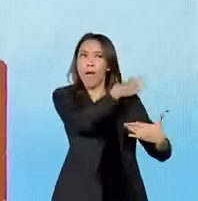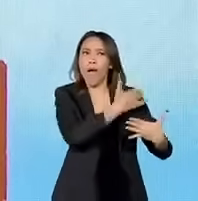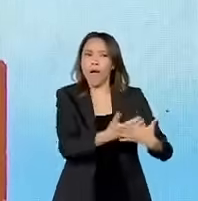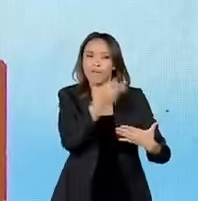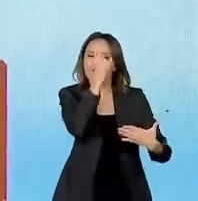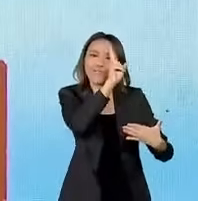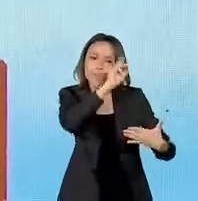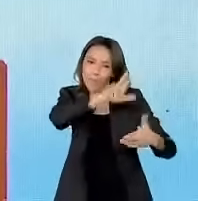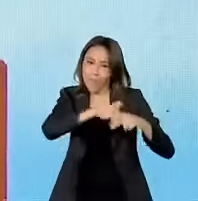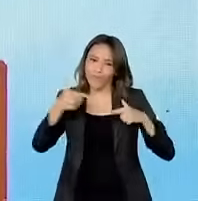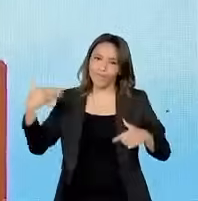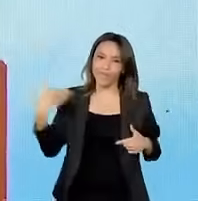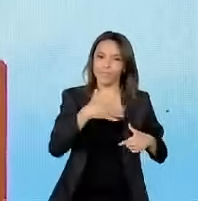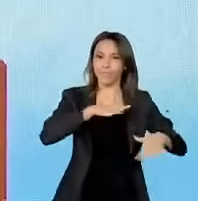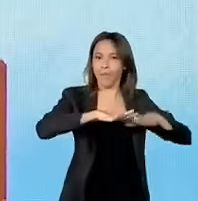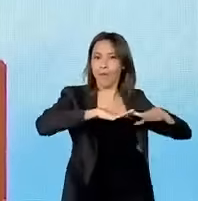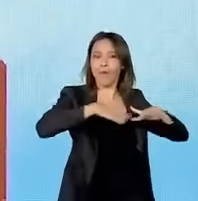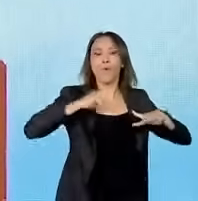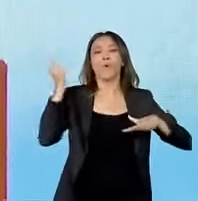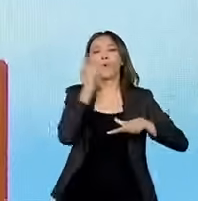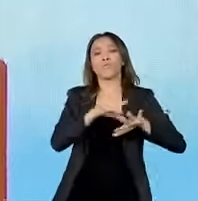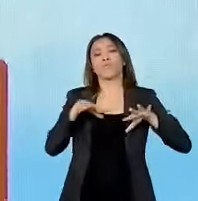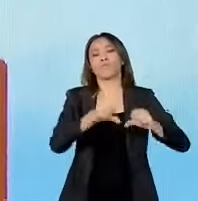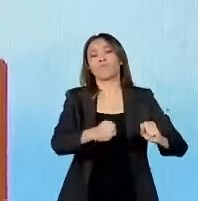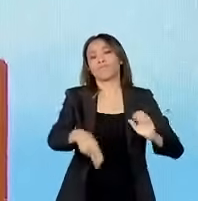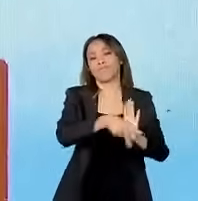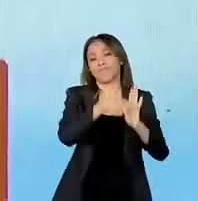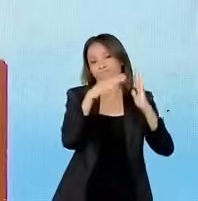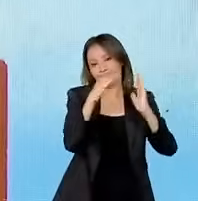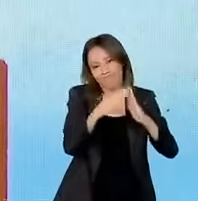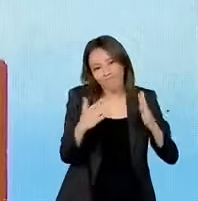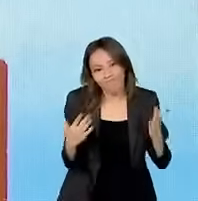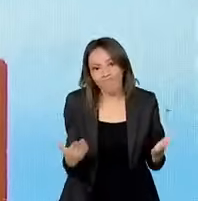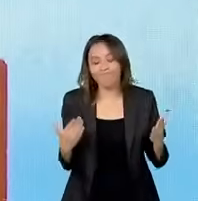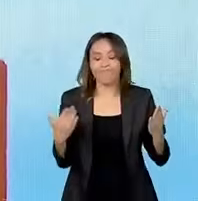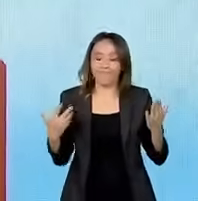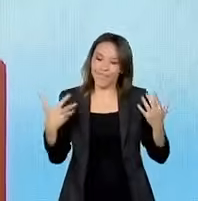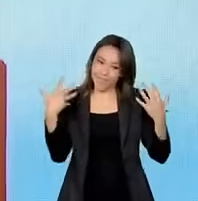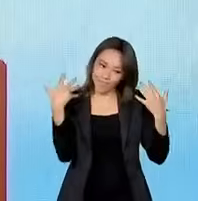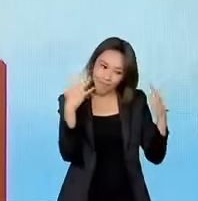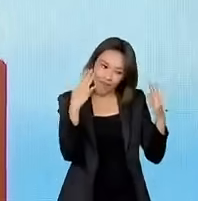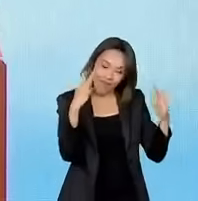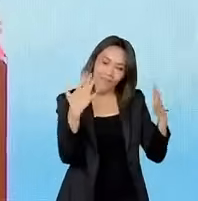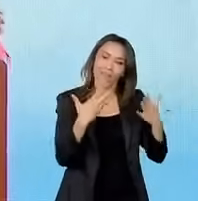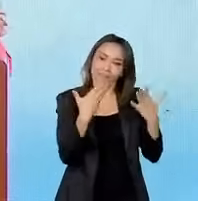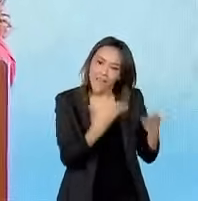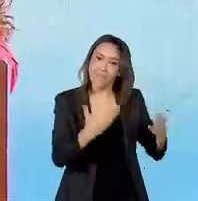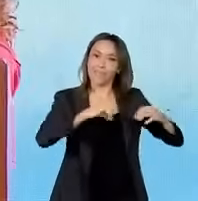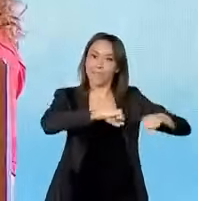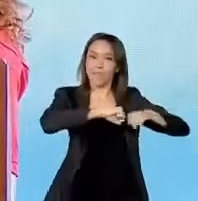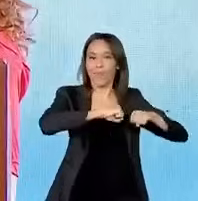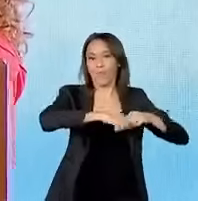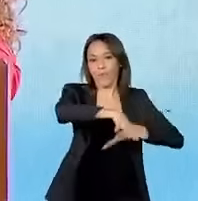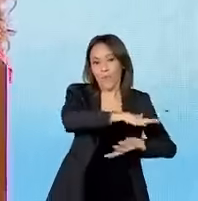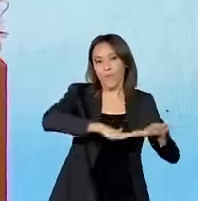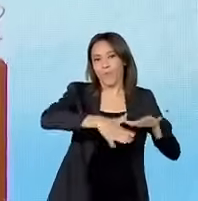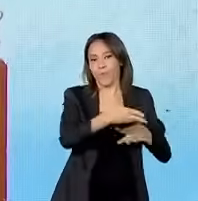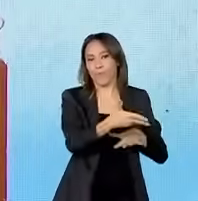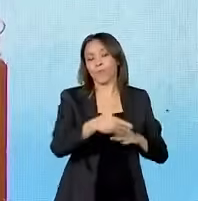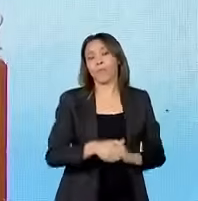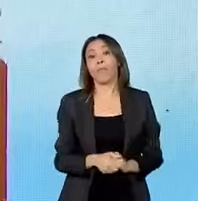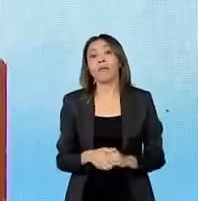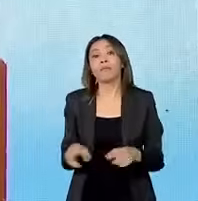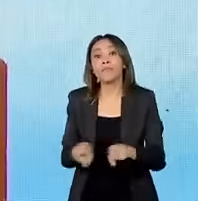desse movimento eu conquistei a minha moradia própria. Então queria saudar esse movimento. E antes de mais nada, queria